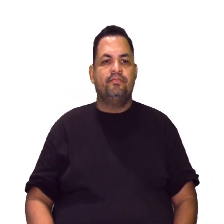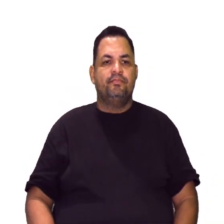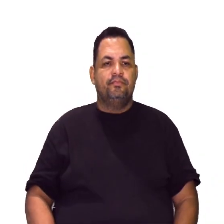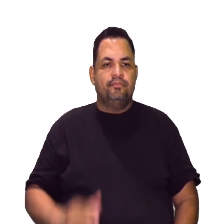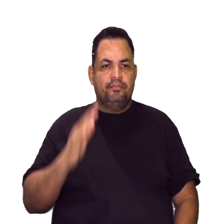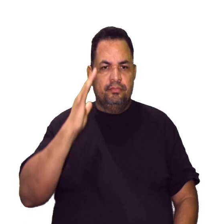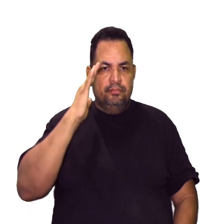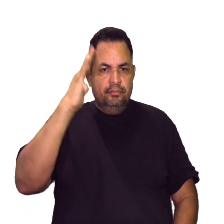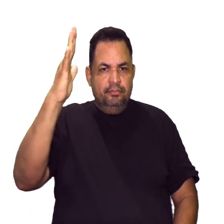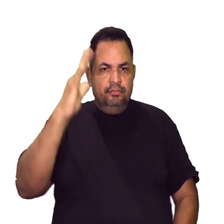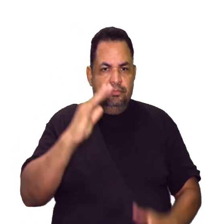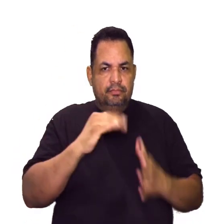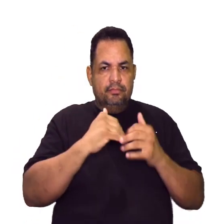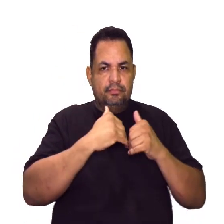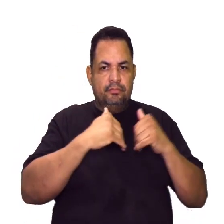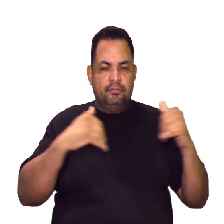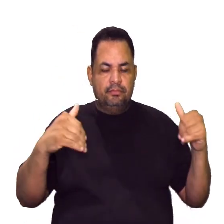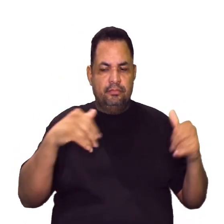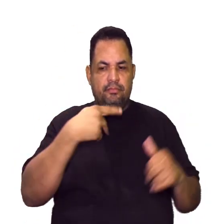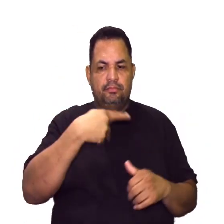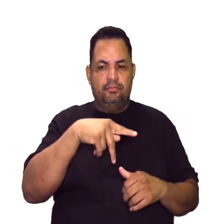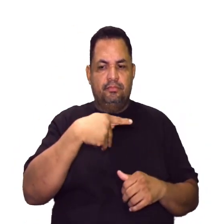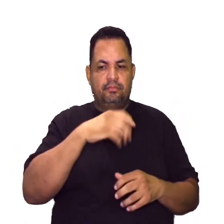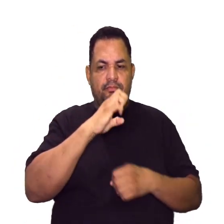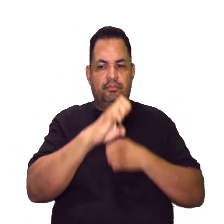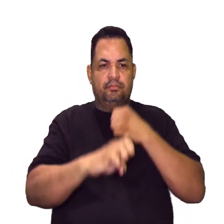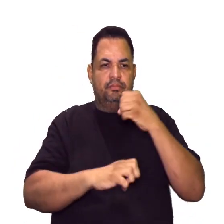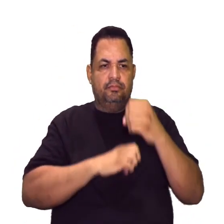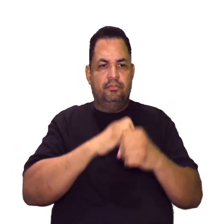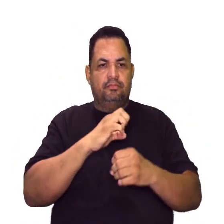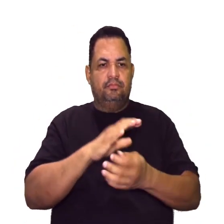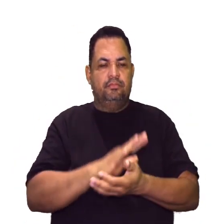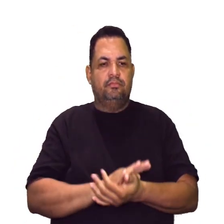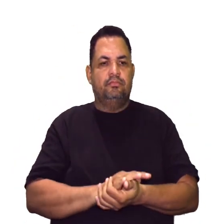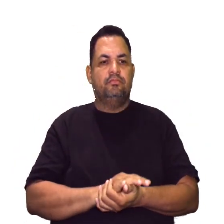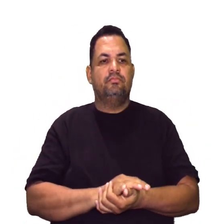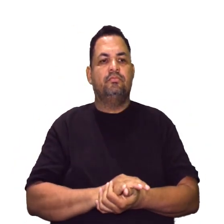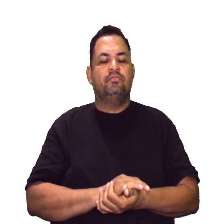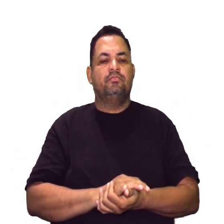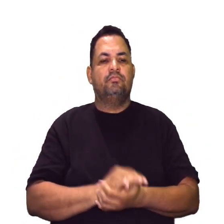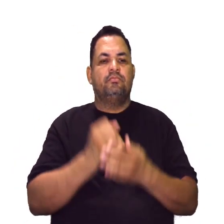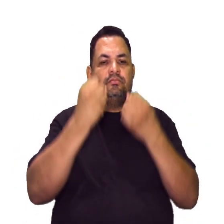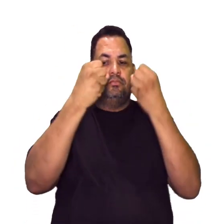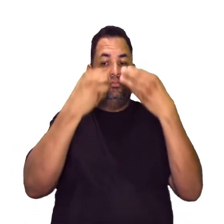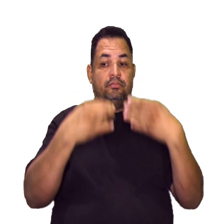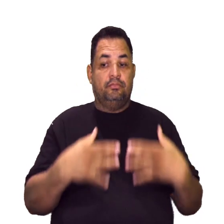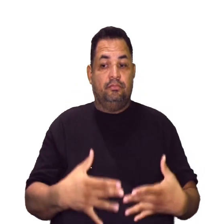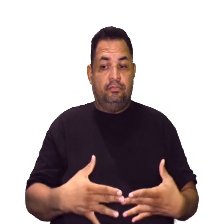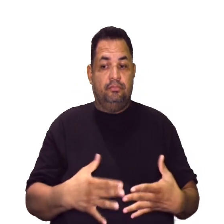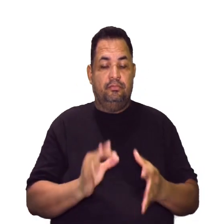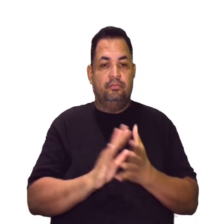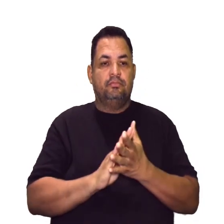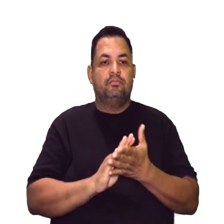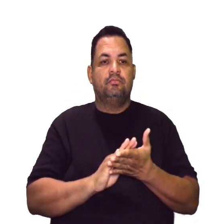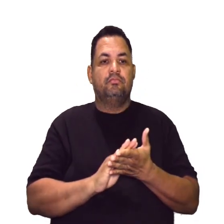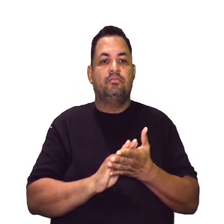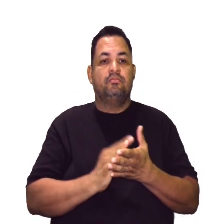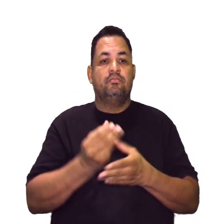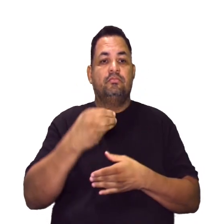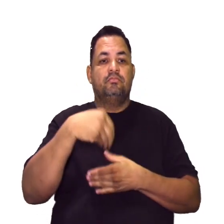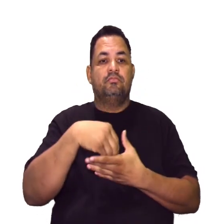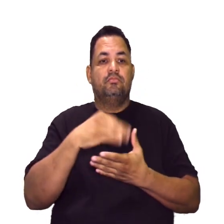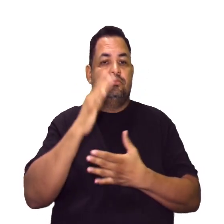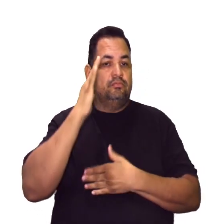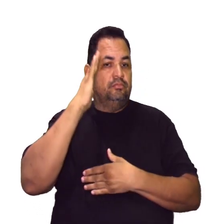pares eletrônicos, levando em consideração o que eu acabei de abordar, diz o seguinte, que segundo a